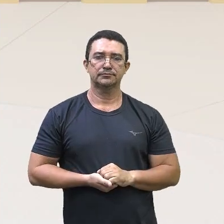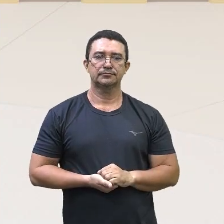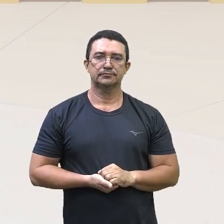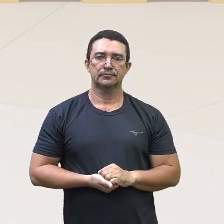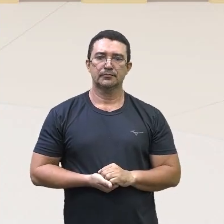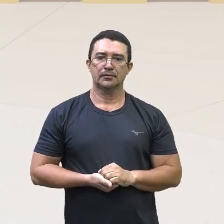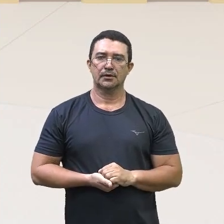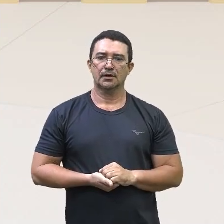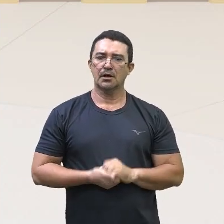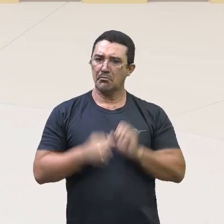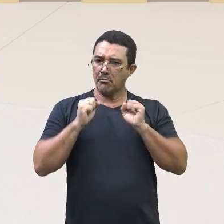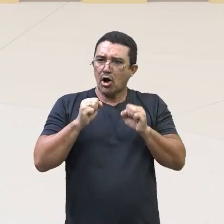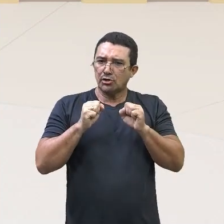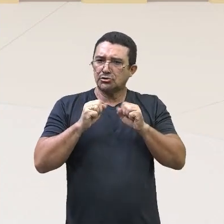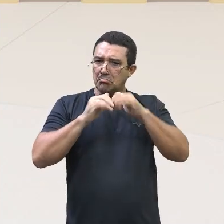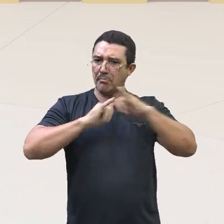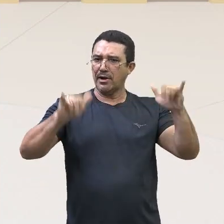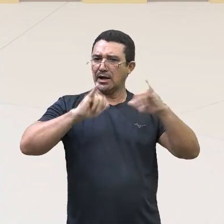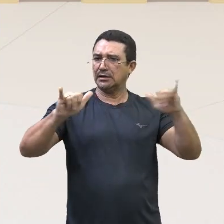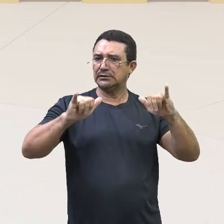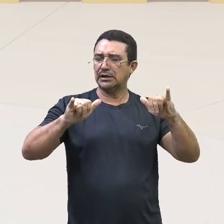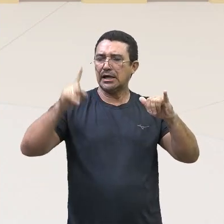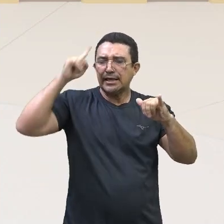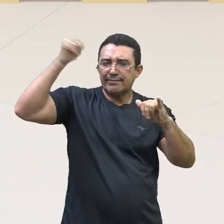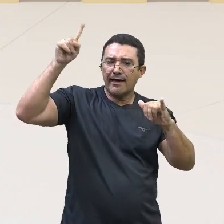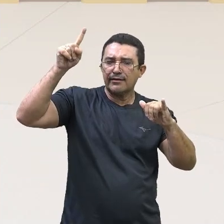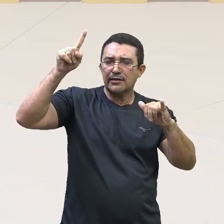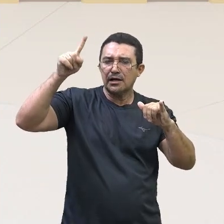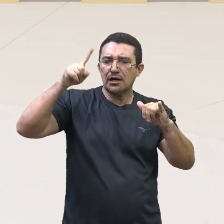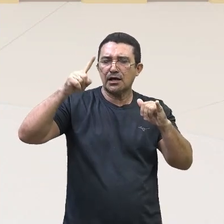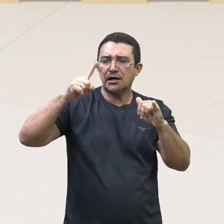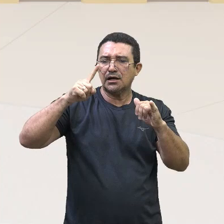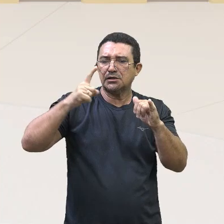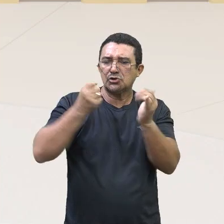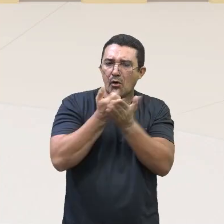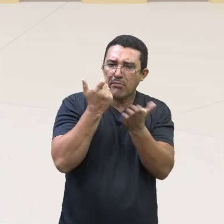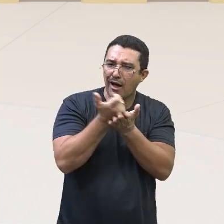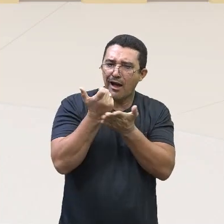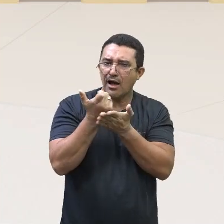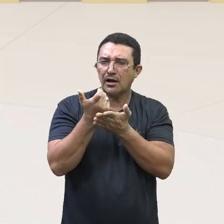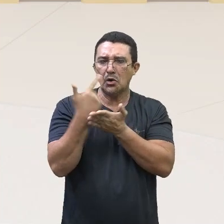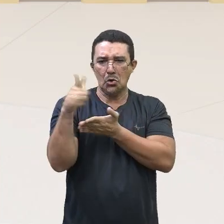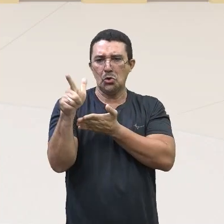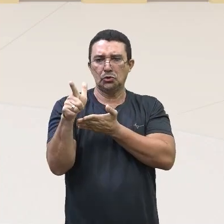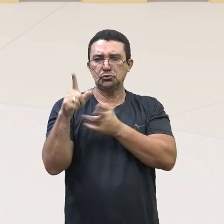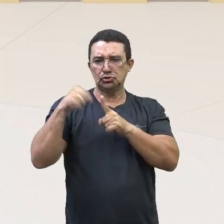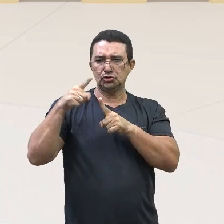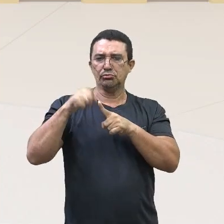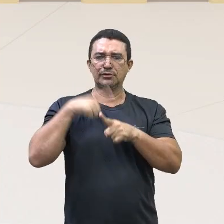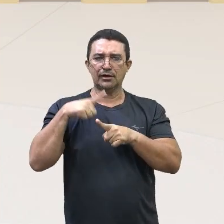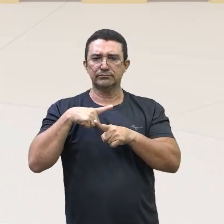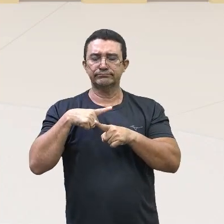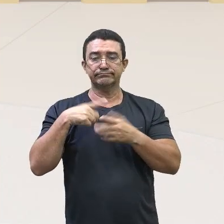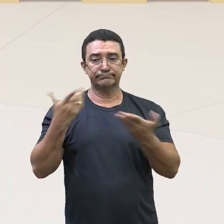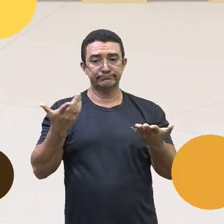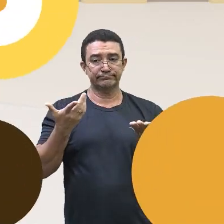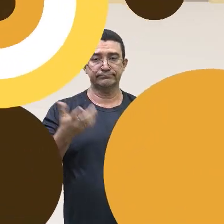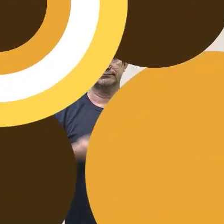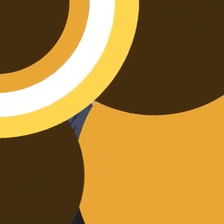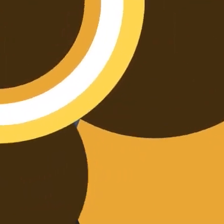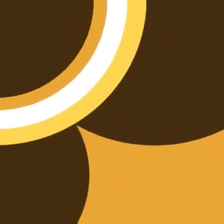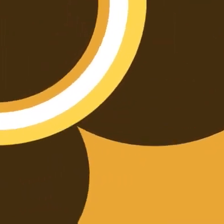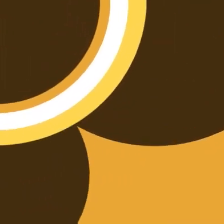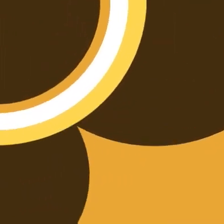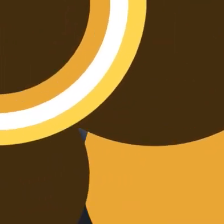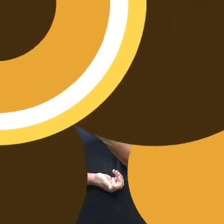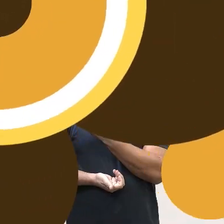de consumo? Pode ter. Isso que a gente vai ver aqui agora, né? A diferença entre propaganda e publicidade.